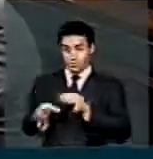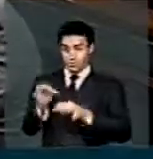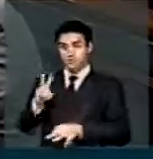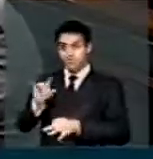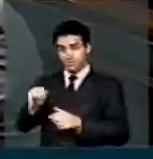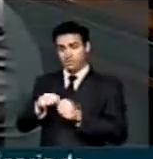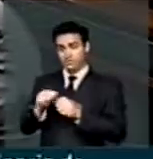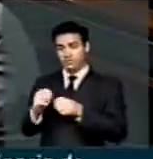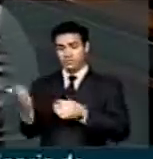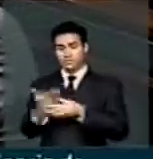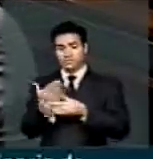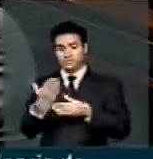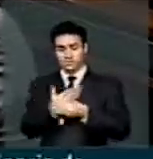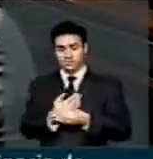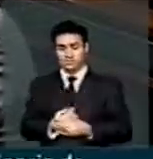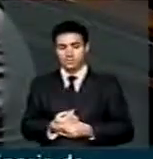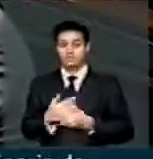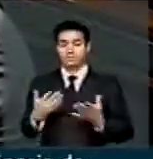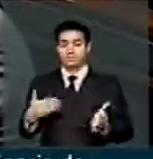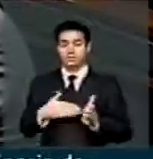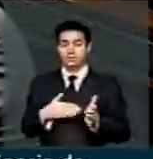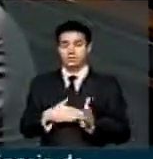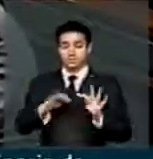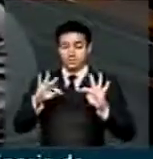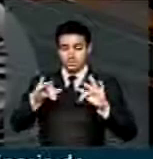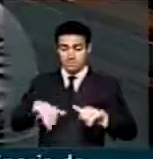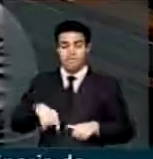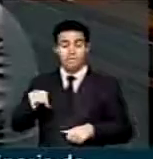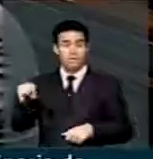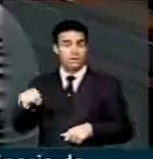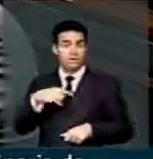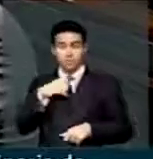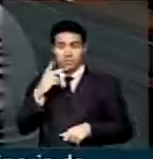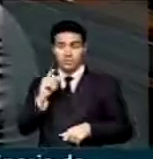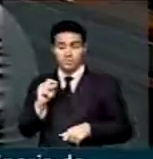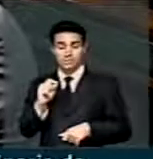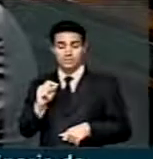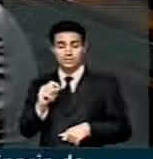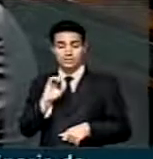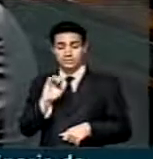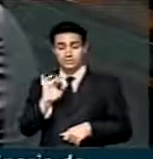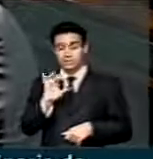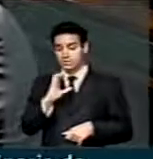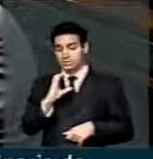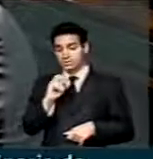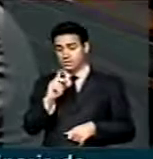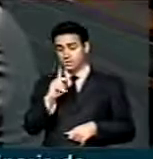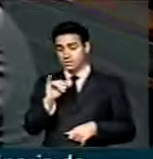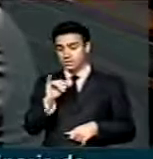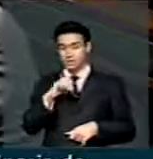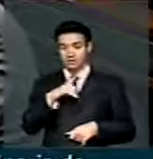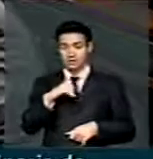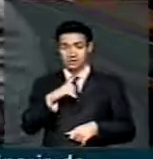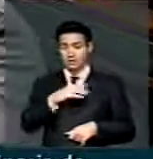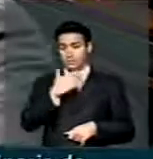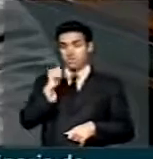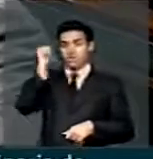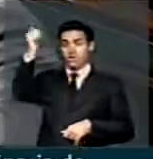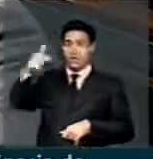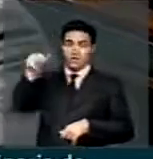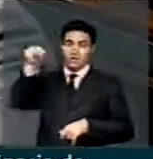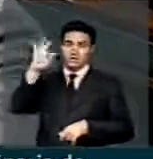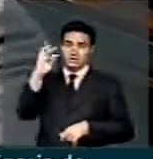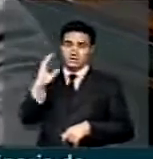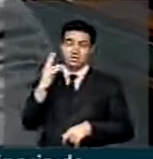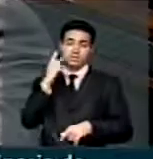caso. E, por fim, ele respalda aqui que só a CPI tem instrumentos superiores ao TCU para investigar